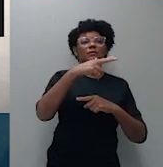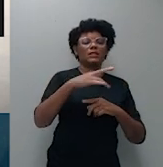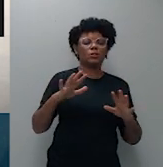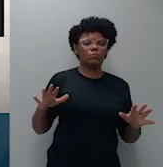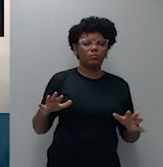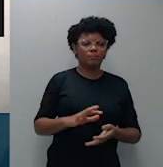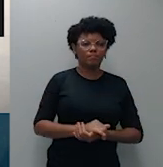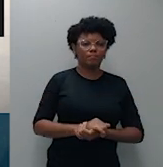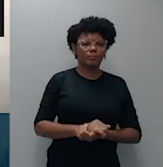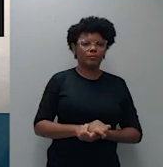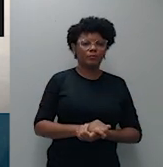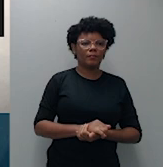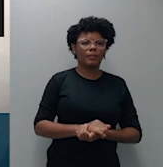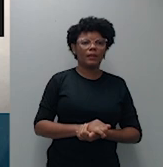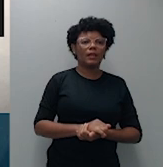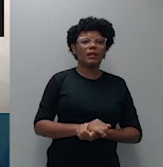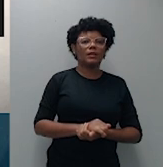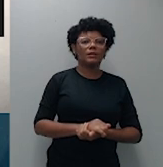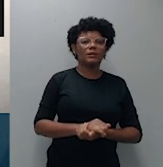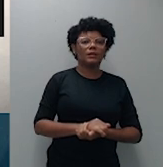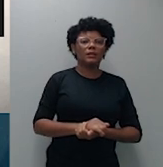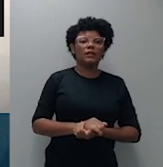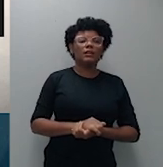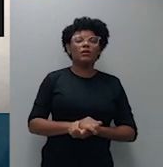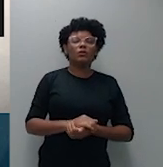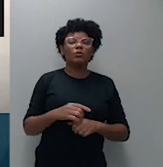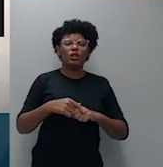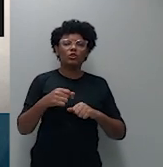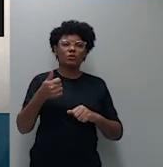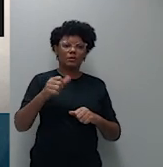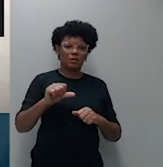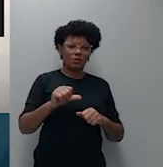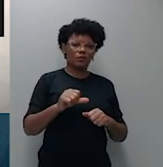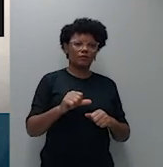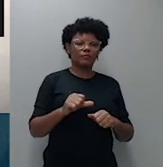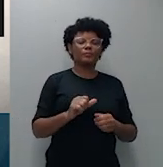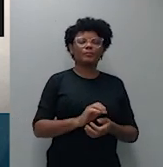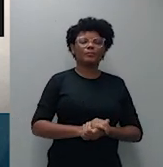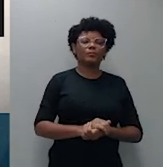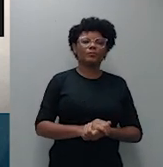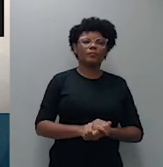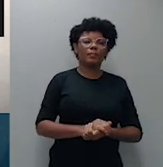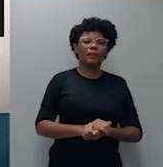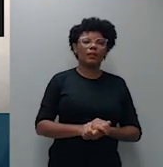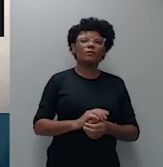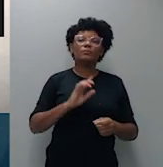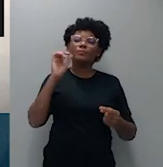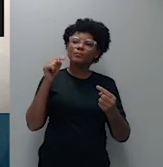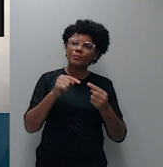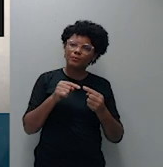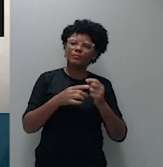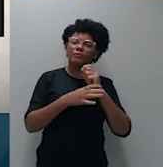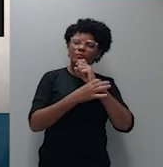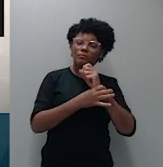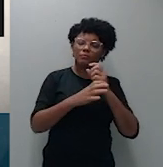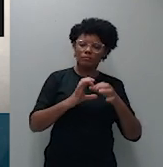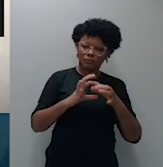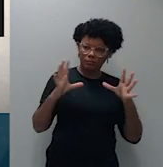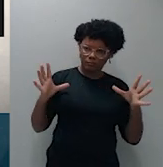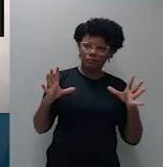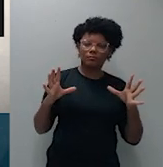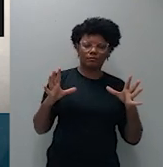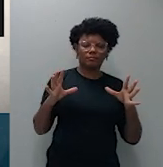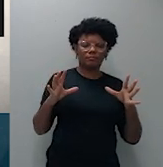dispositivo texto do artigo 19 artigo 19 com intuito de assegurar a liberdade de expressão